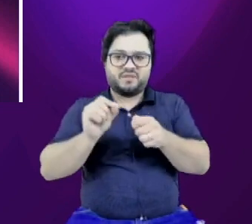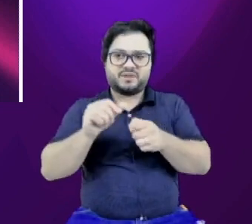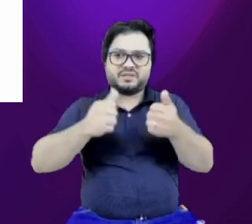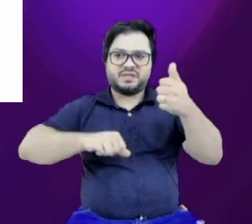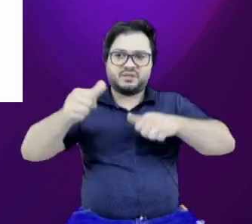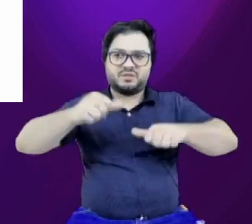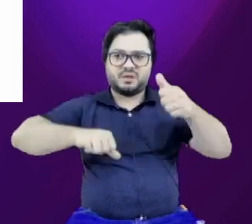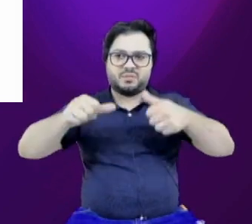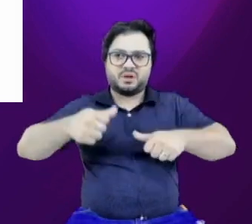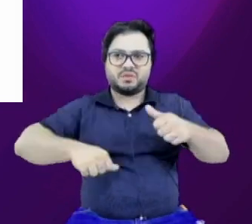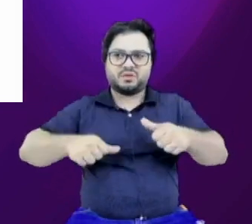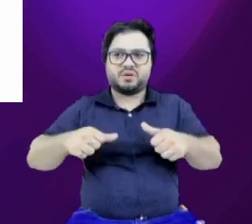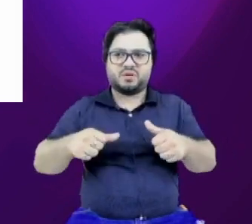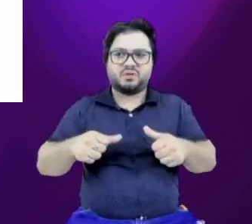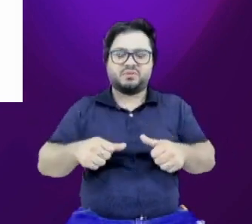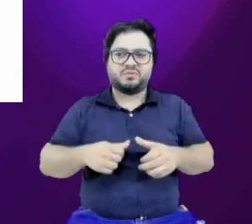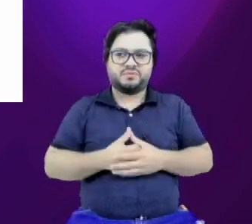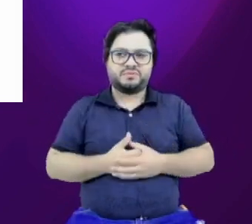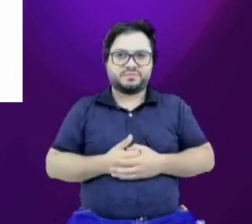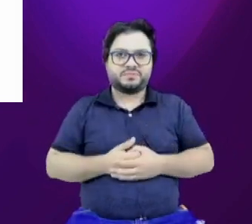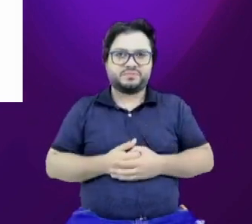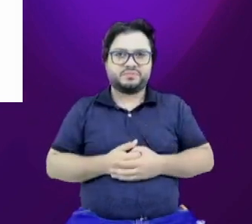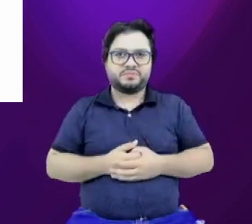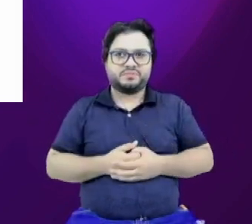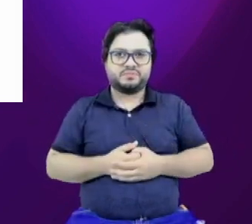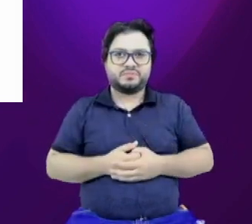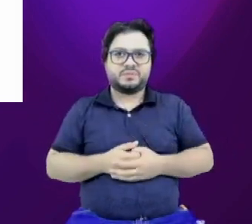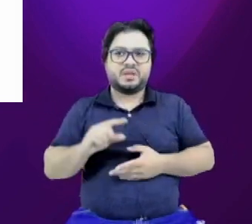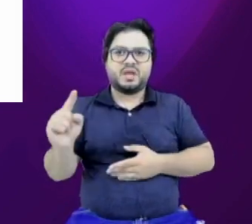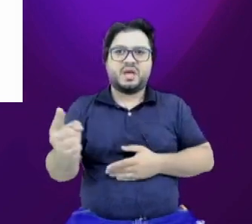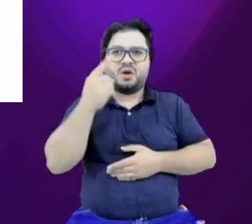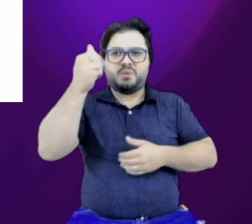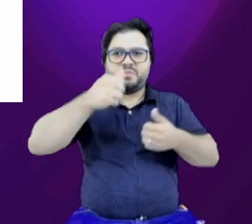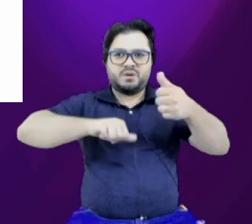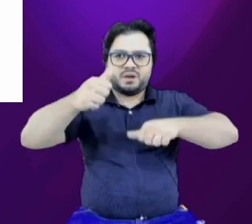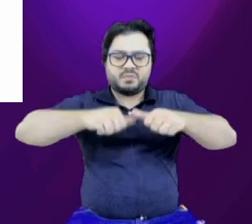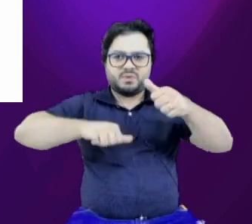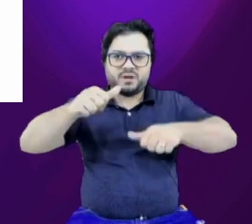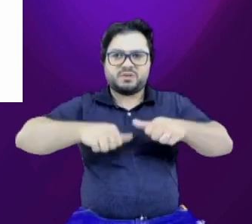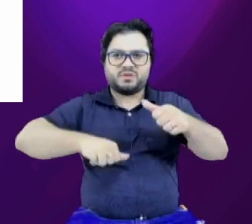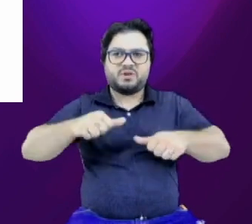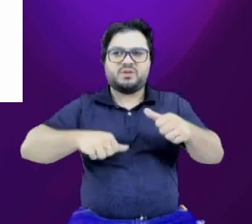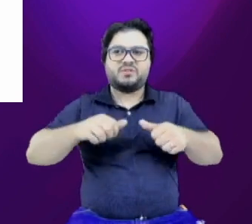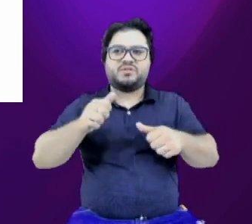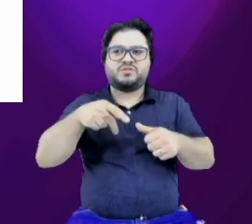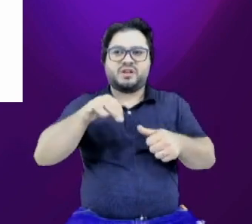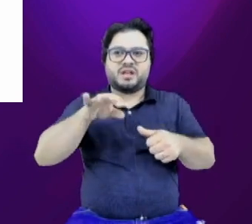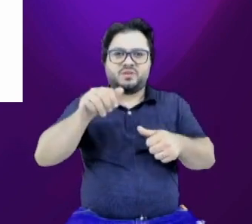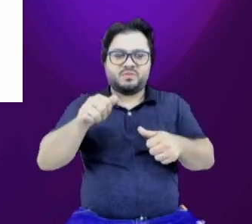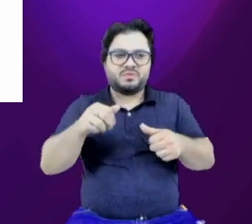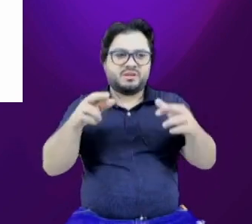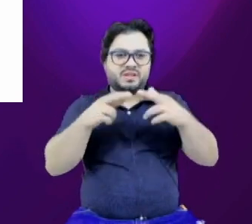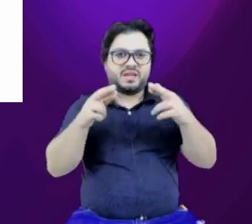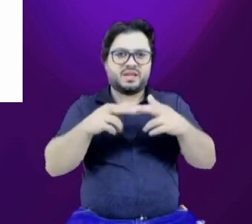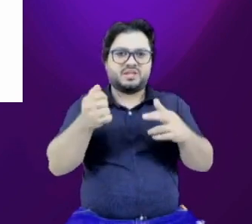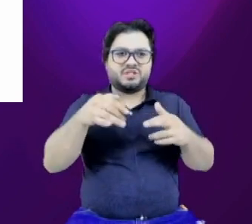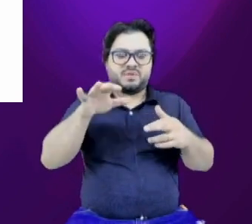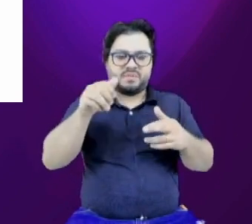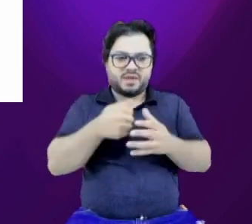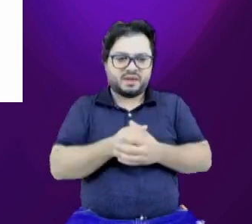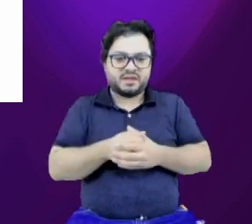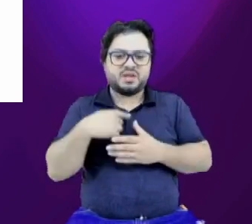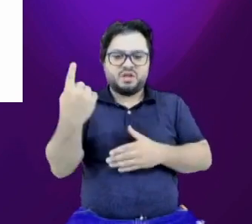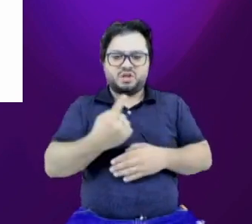laboratório ficar real. É o primeiro laboratório de anatomia patológica da Rede Américas.